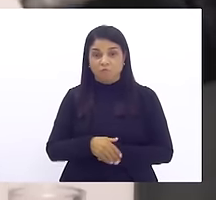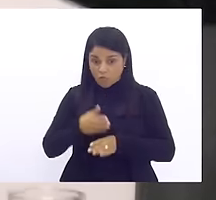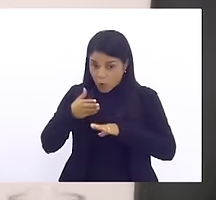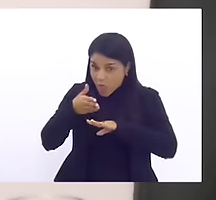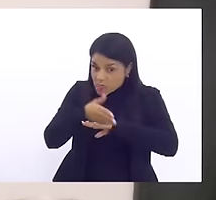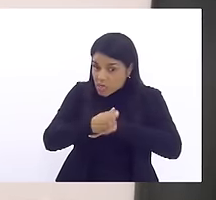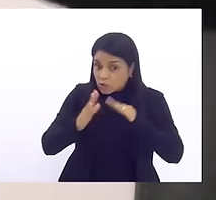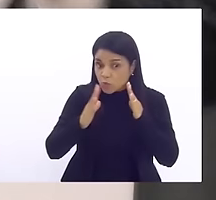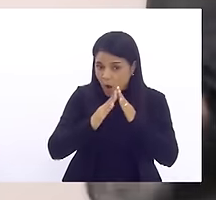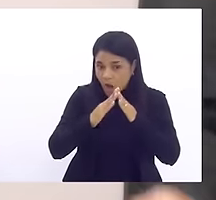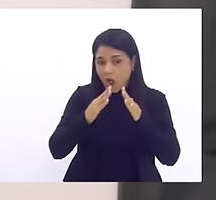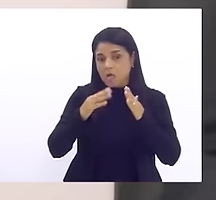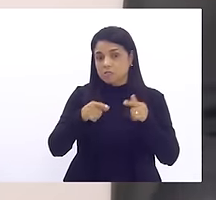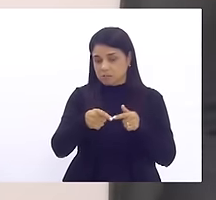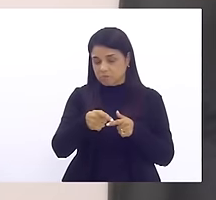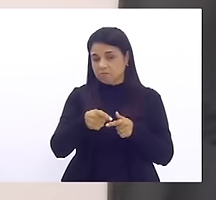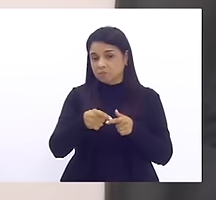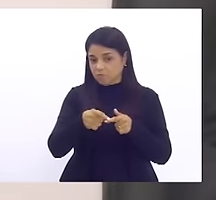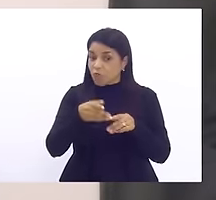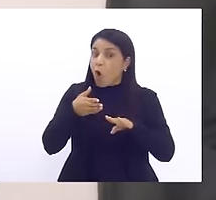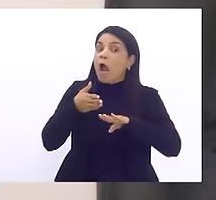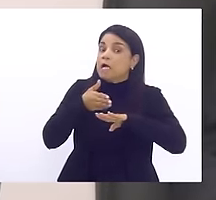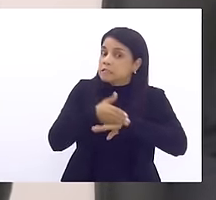dentro da casa